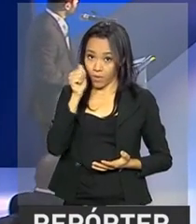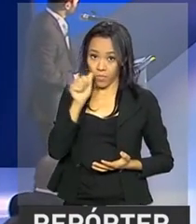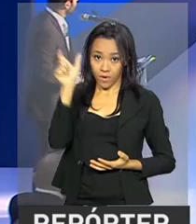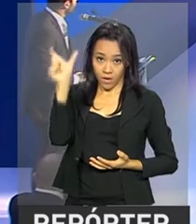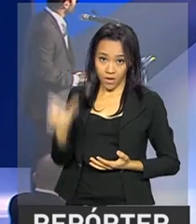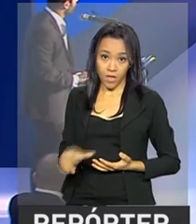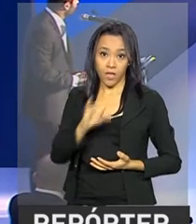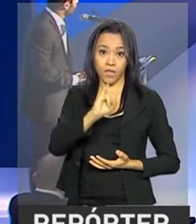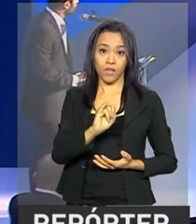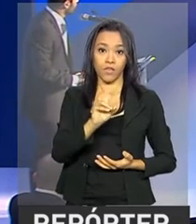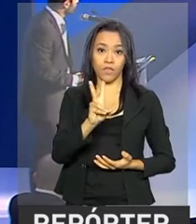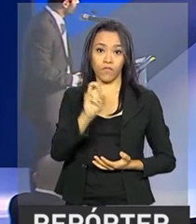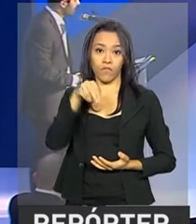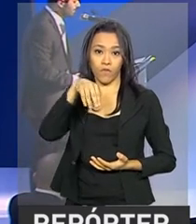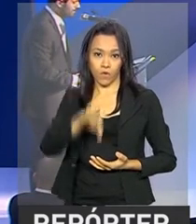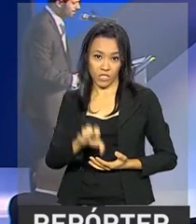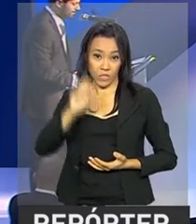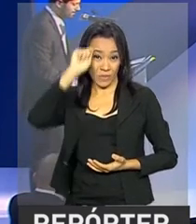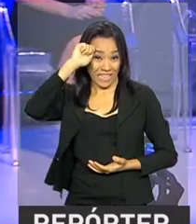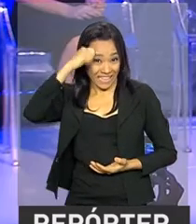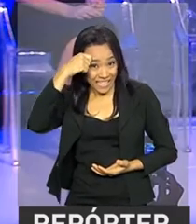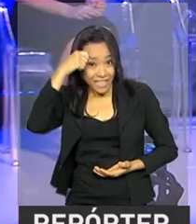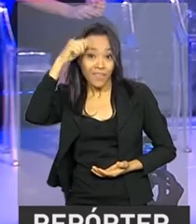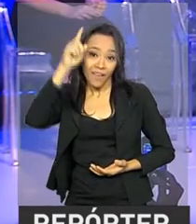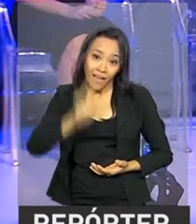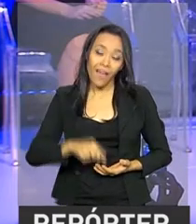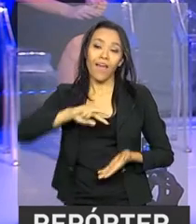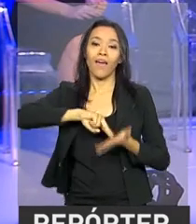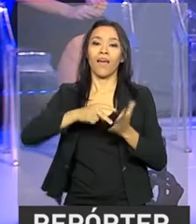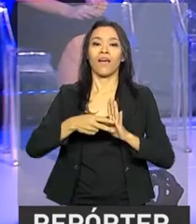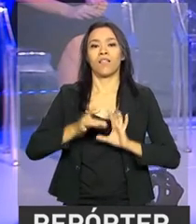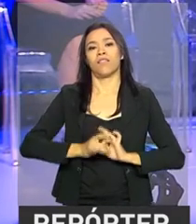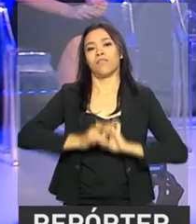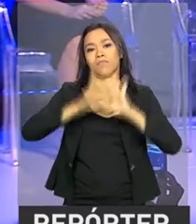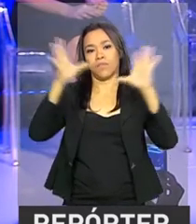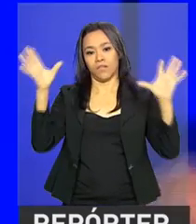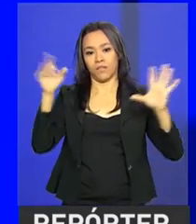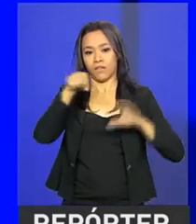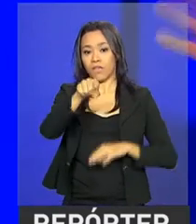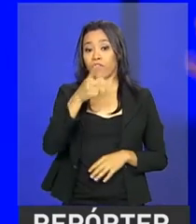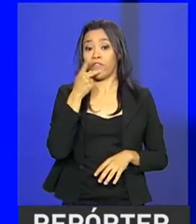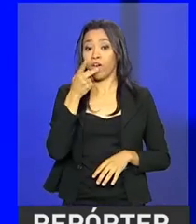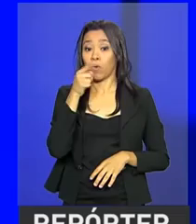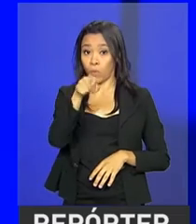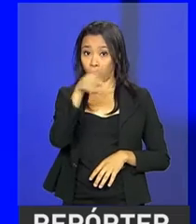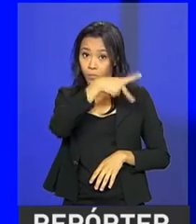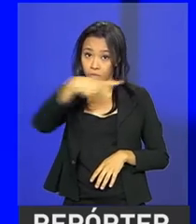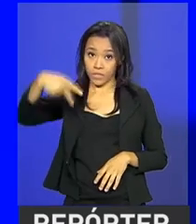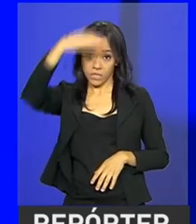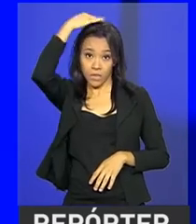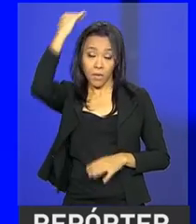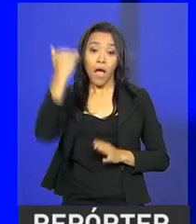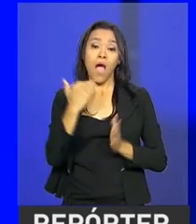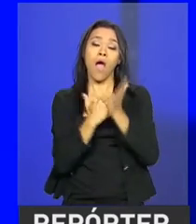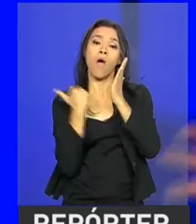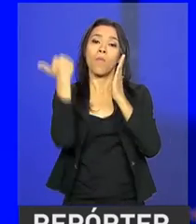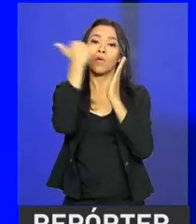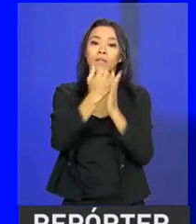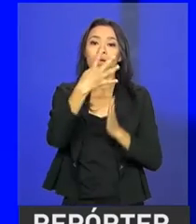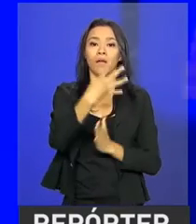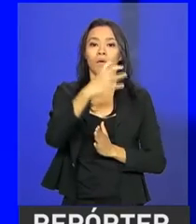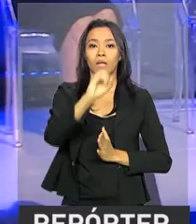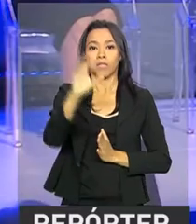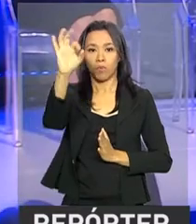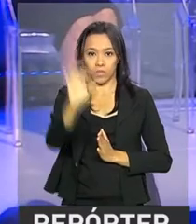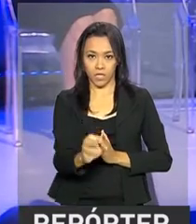medo é a raiz da liberdade o presidente michel temer anunciou um aumento de mais de 40% para o orçamento da cultura